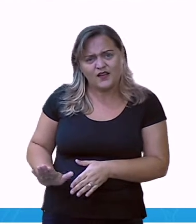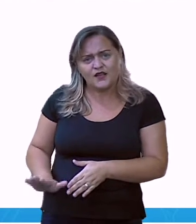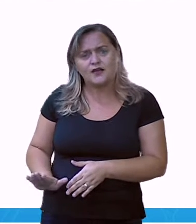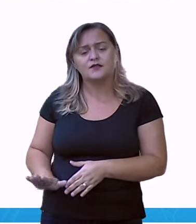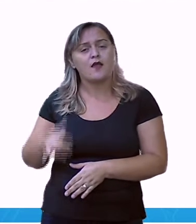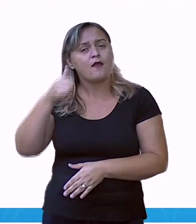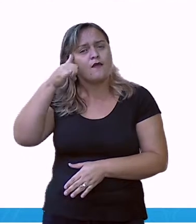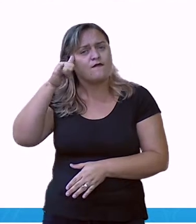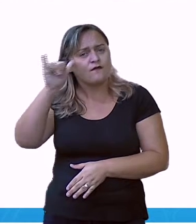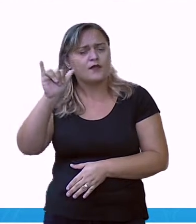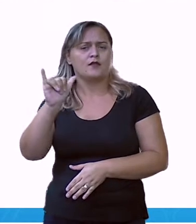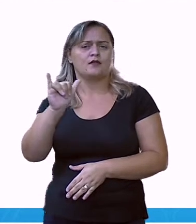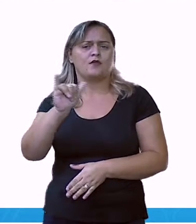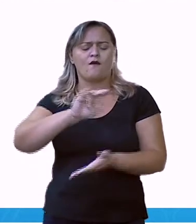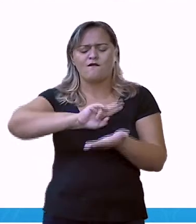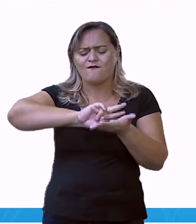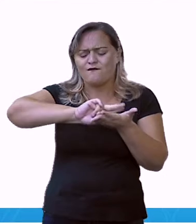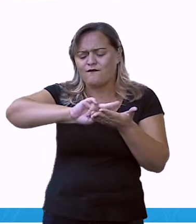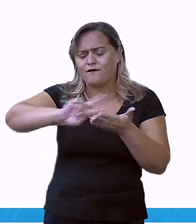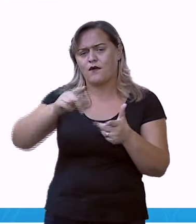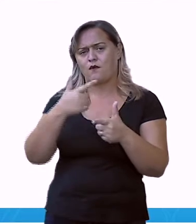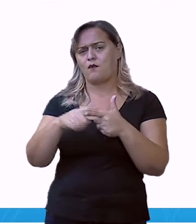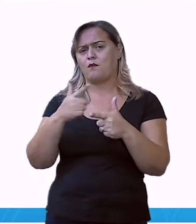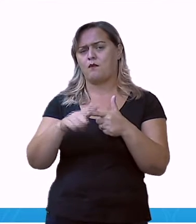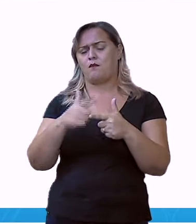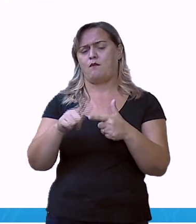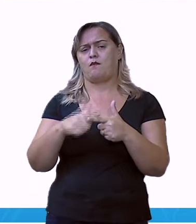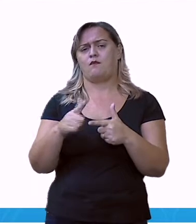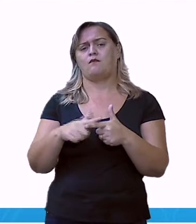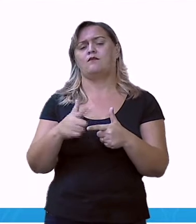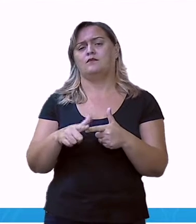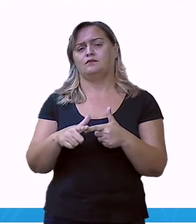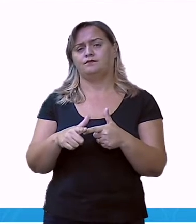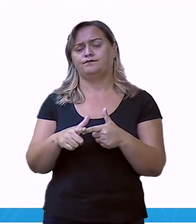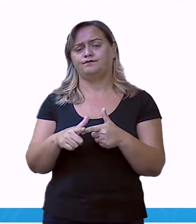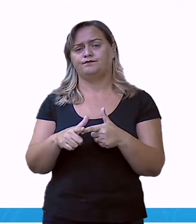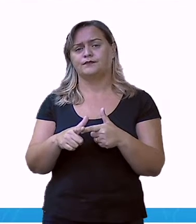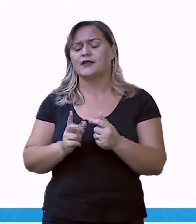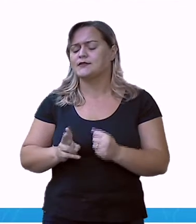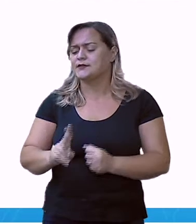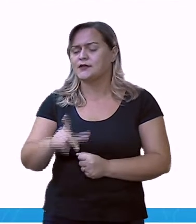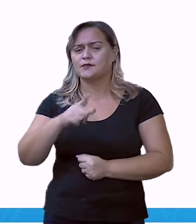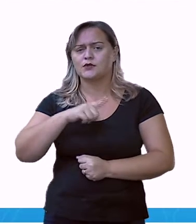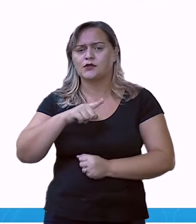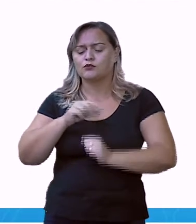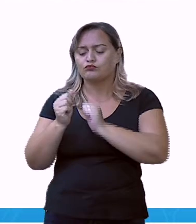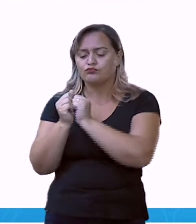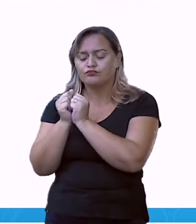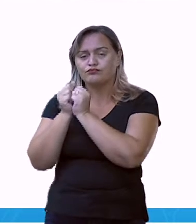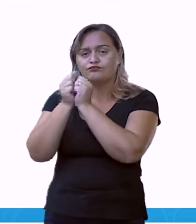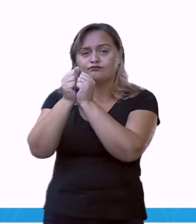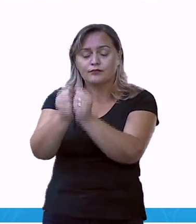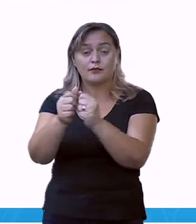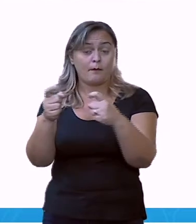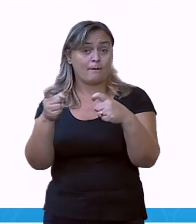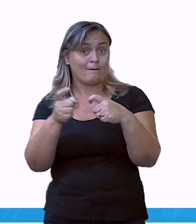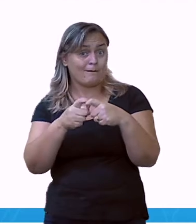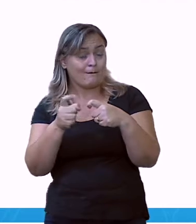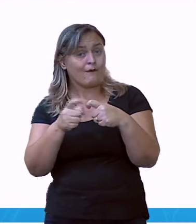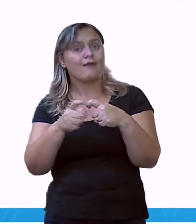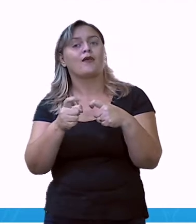afetar a saúde da criança. Durante a vida, é importante manter um acompanhamento médico para avaliação geral e